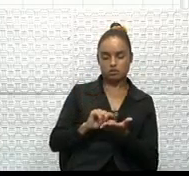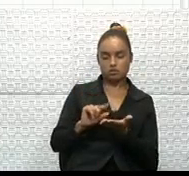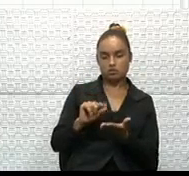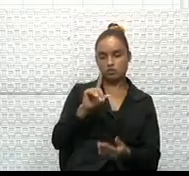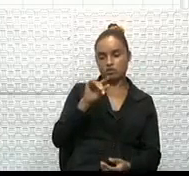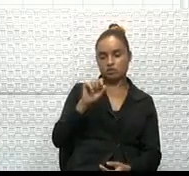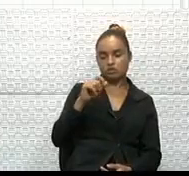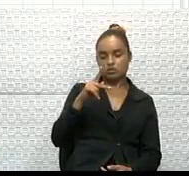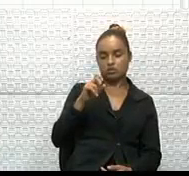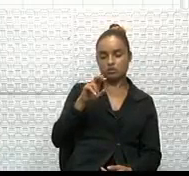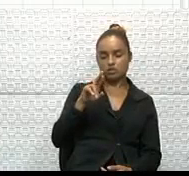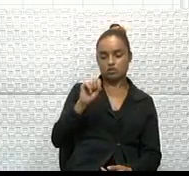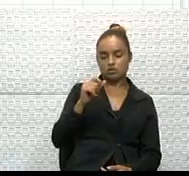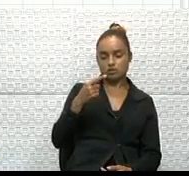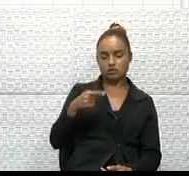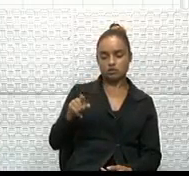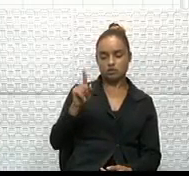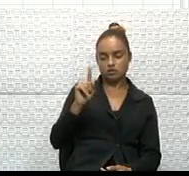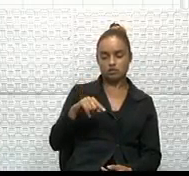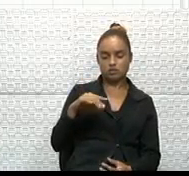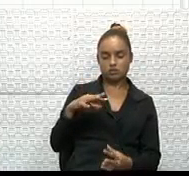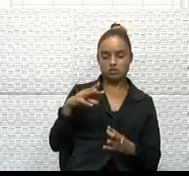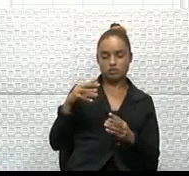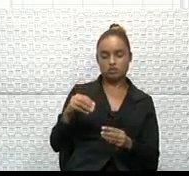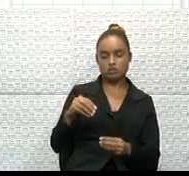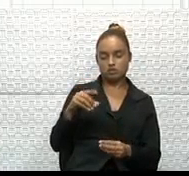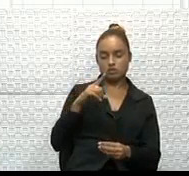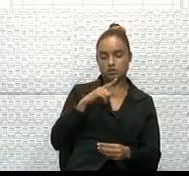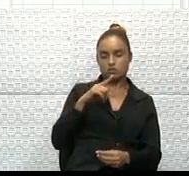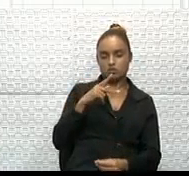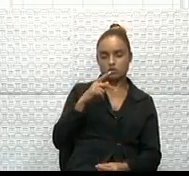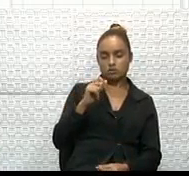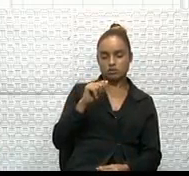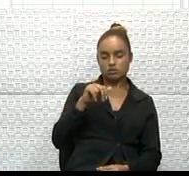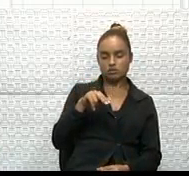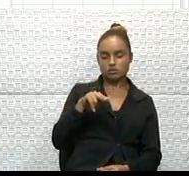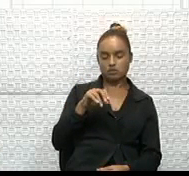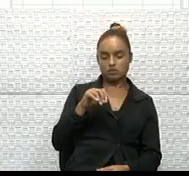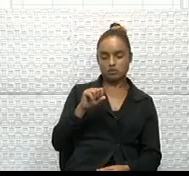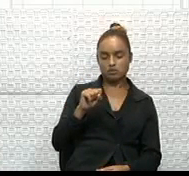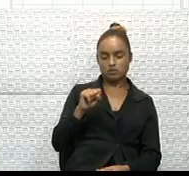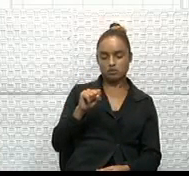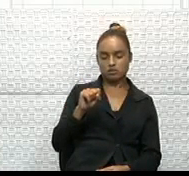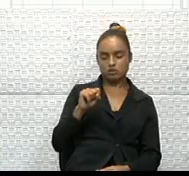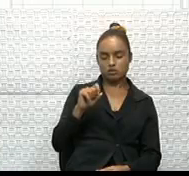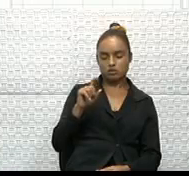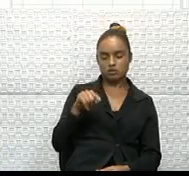que tem todos os pontos dispersos no plano cartesiano. Então, a primeira opção.